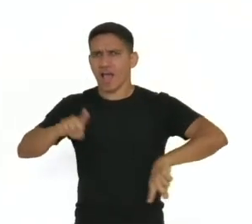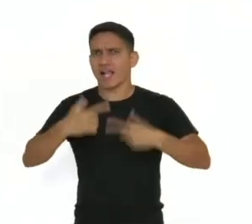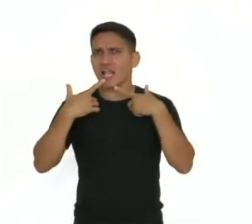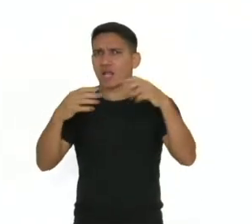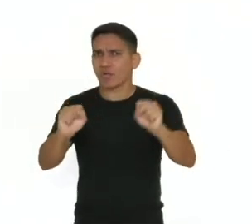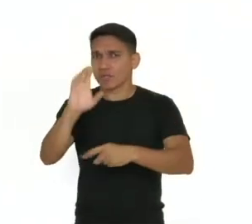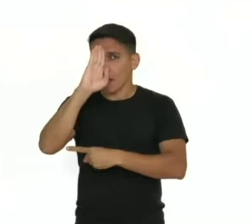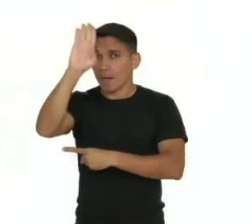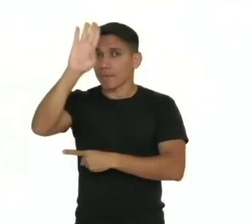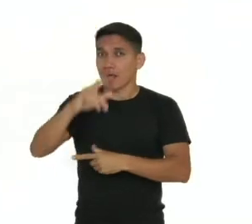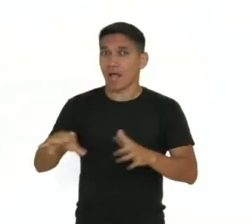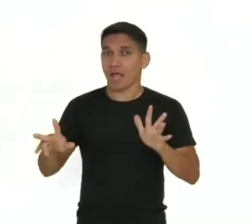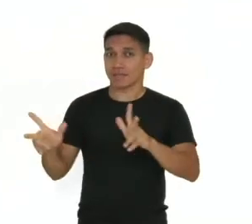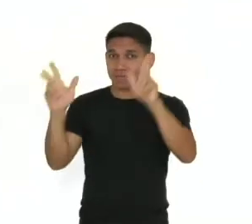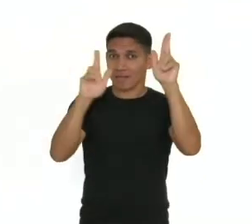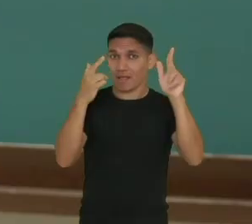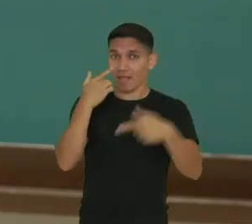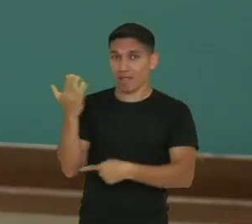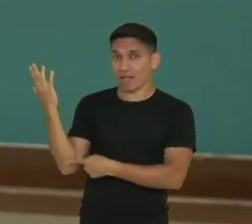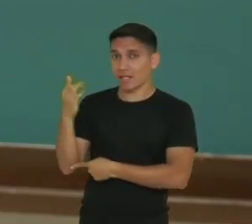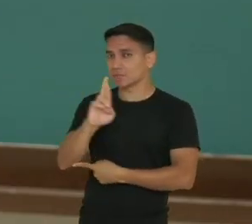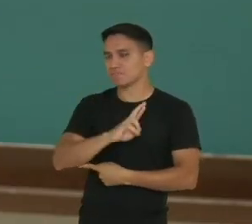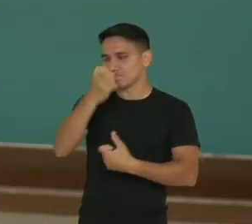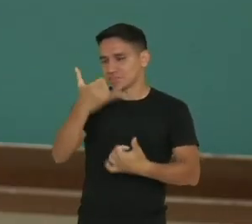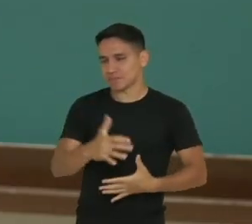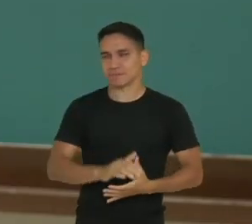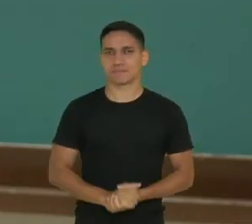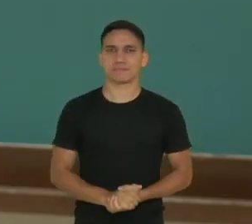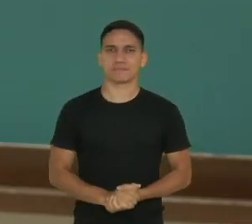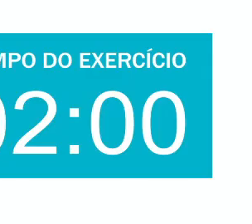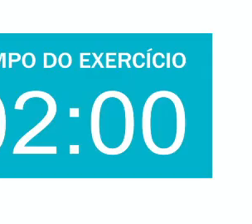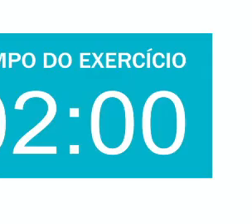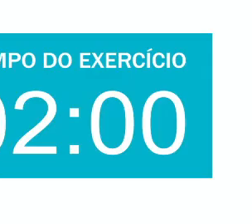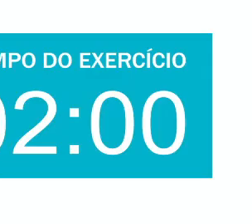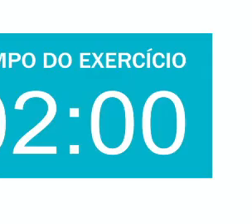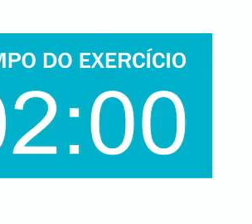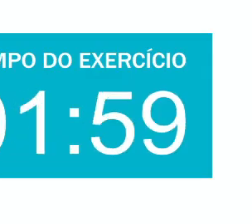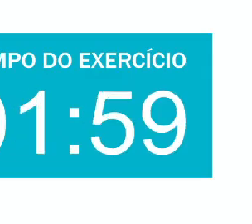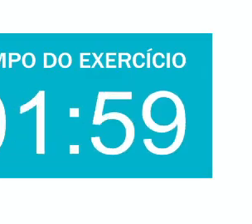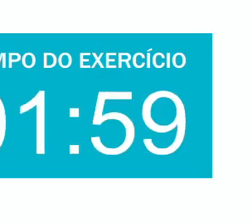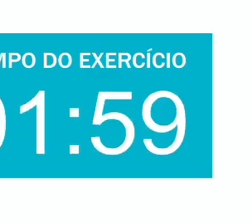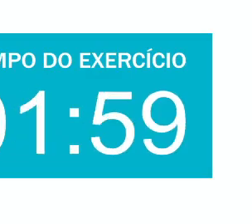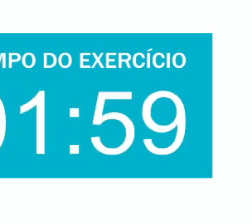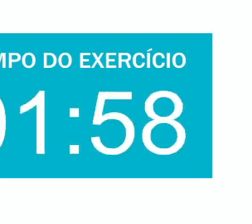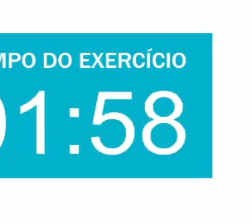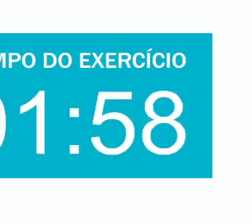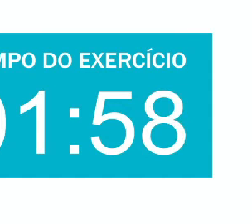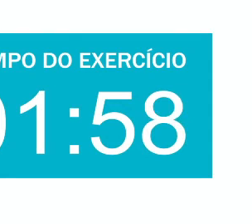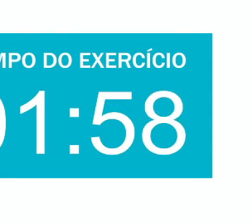predominante no trecho aqui acima? Justifique. Já voltamos.